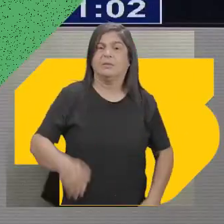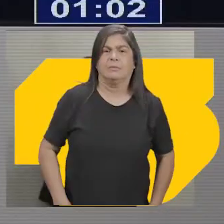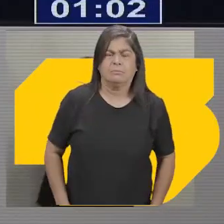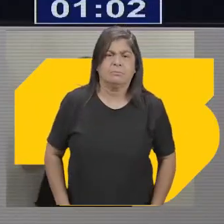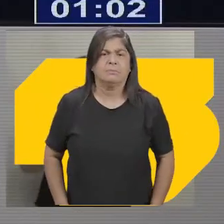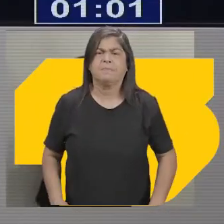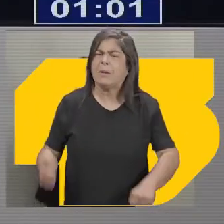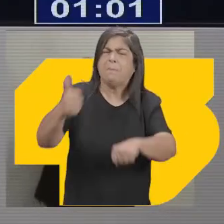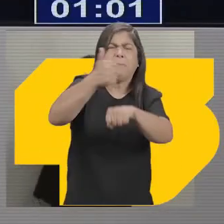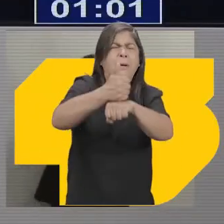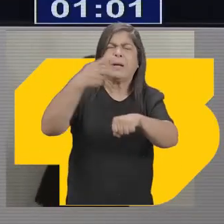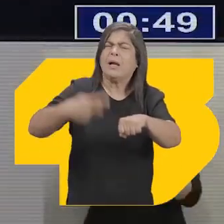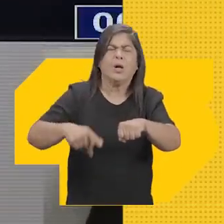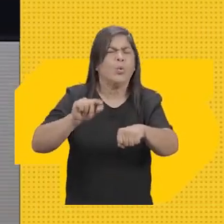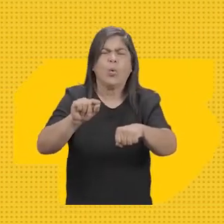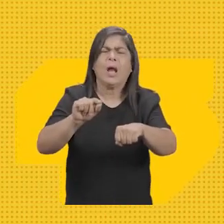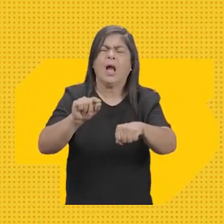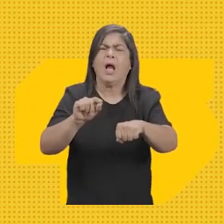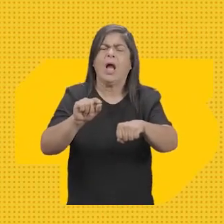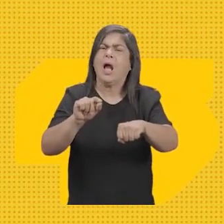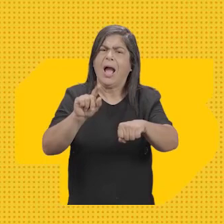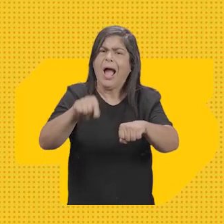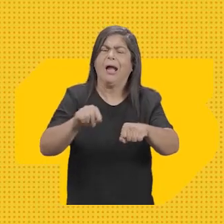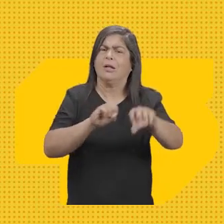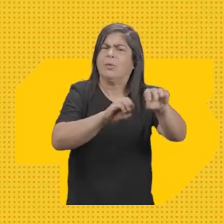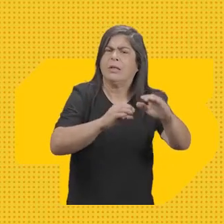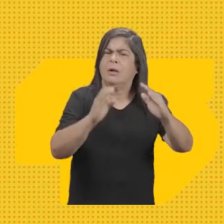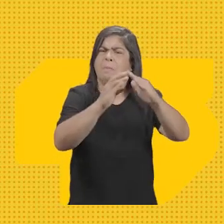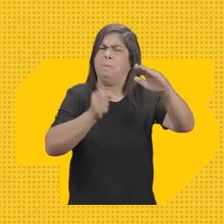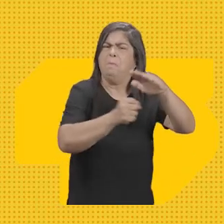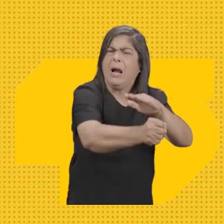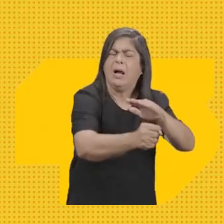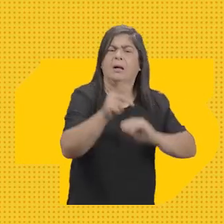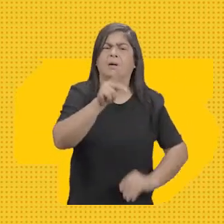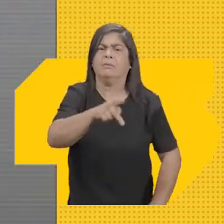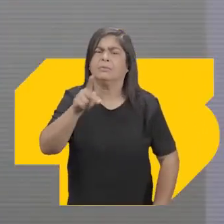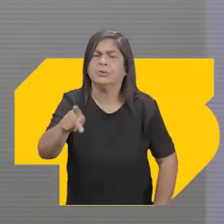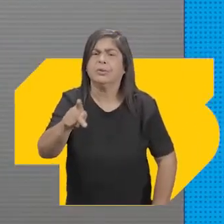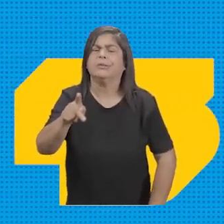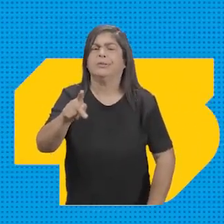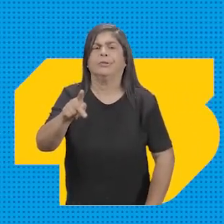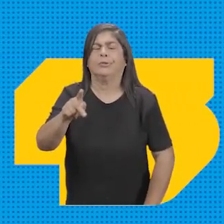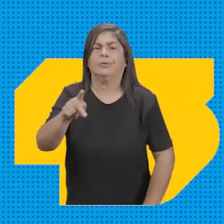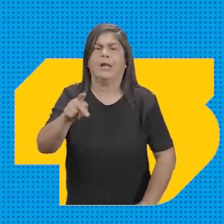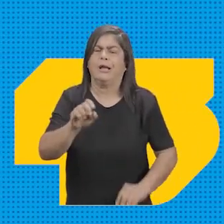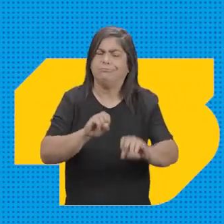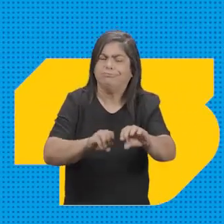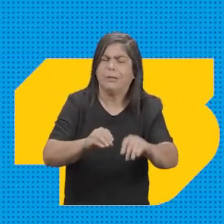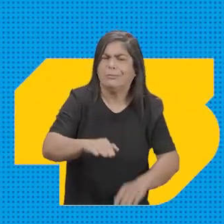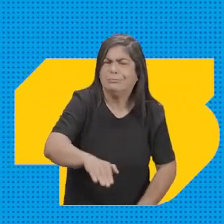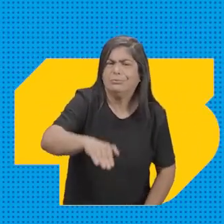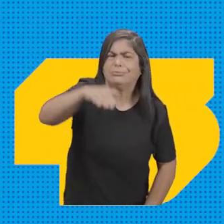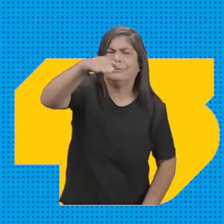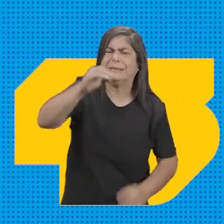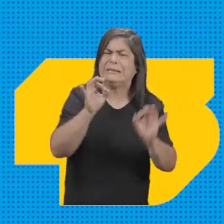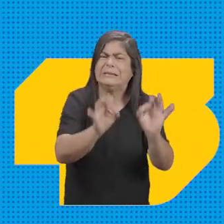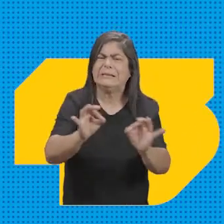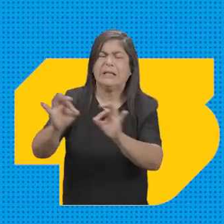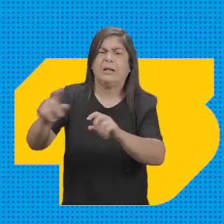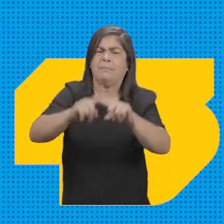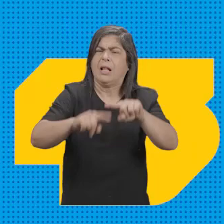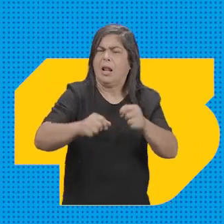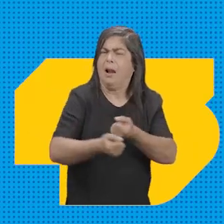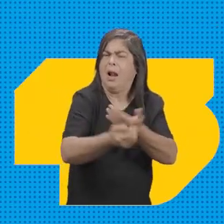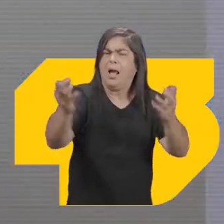Prioridade do nosso governo vai ser a educação. Então a gente vai abrir vaga de creche, a gente vai formar o professor do segundo ano para ensinar a criança a ler e escrever na idade certa, vamos